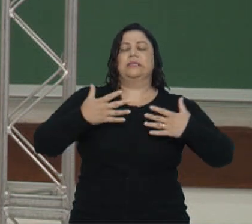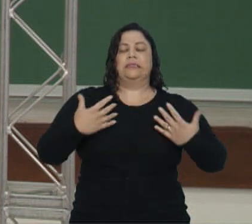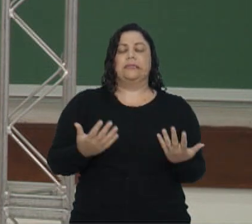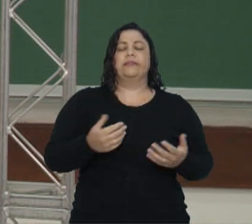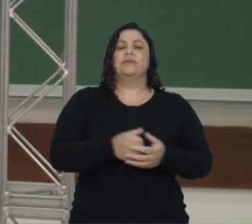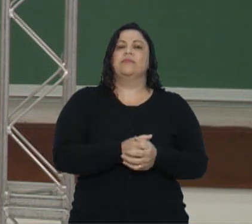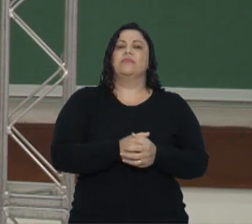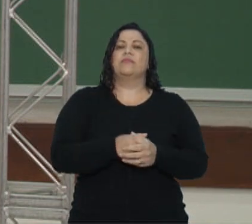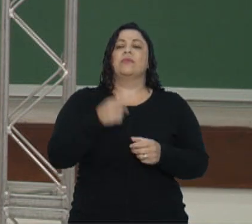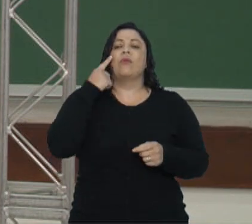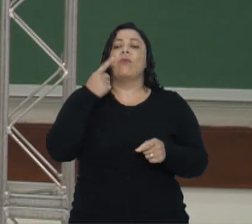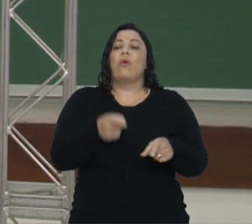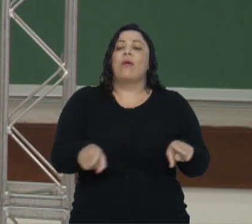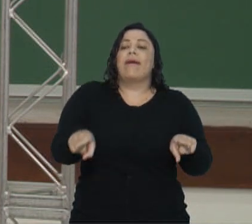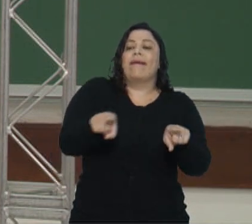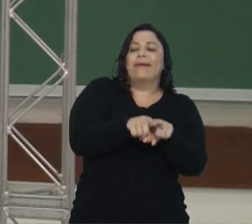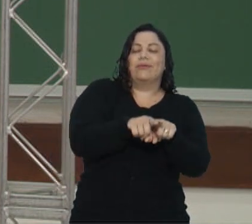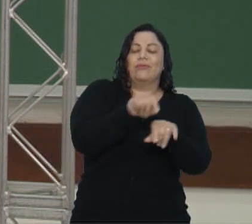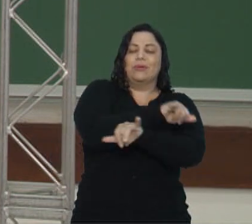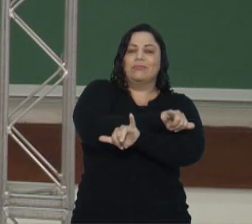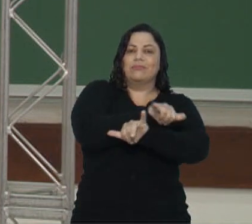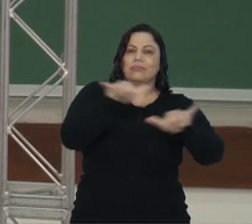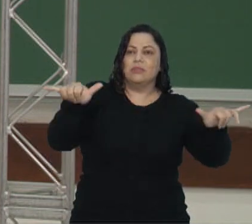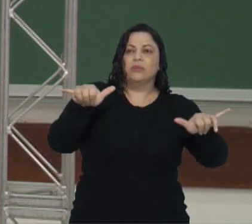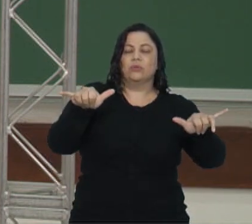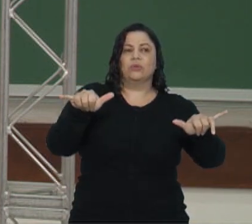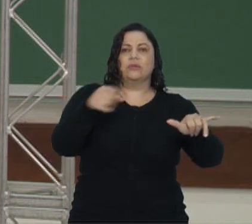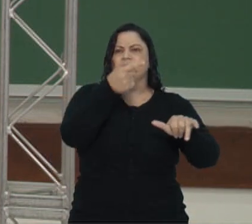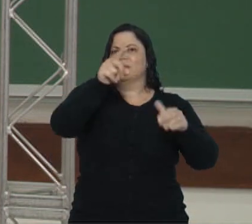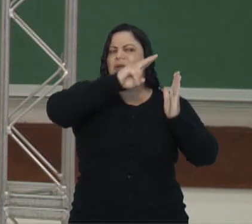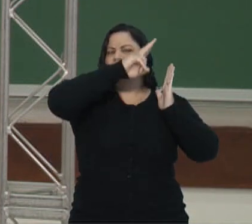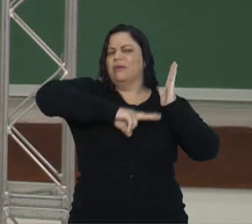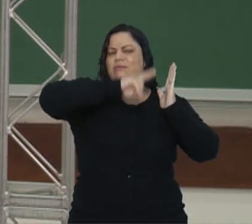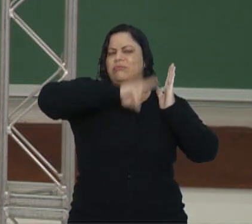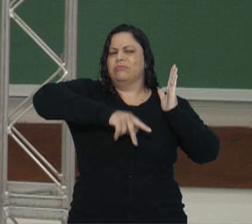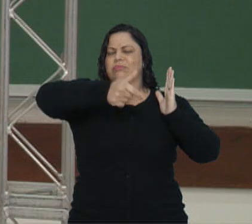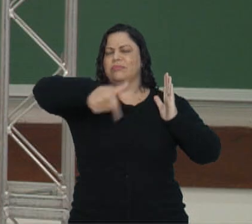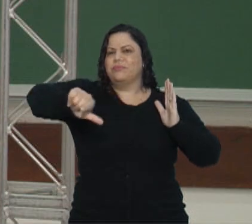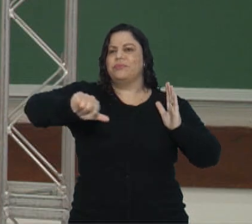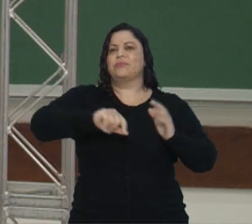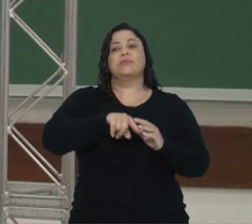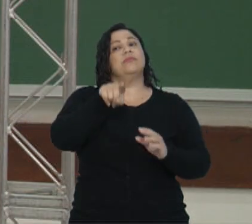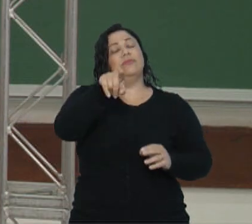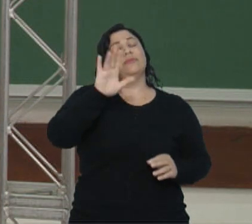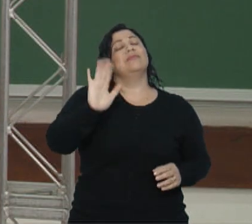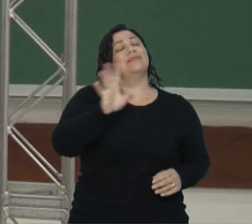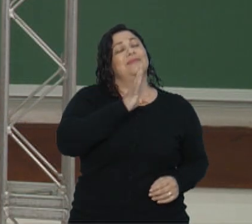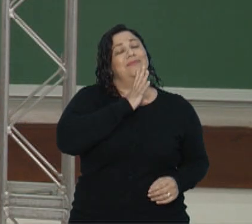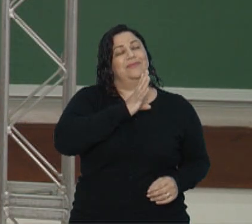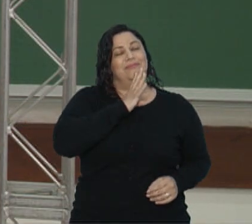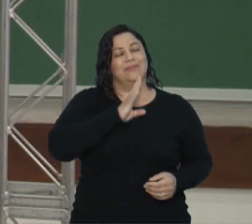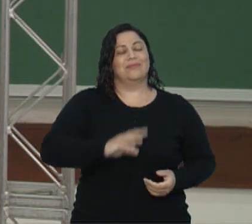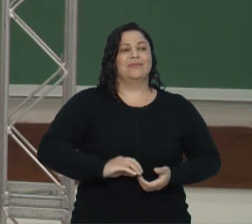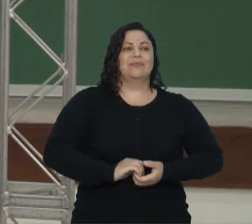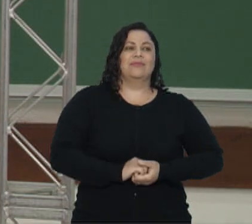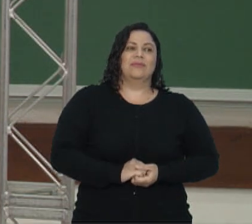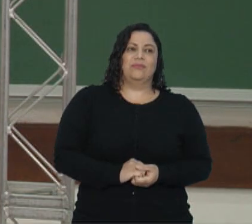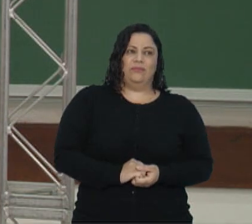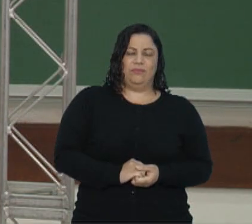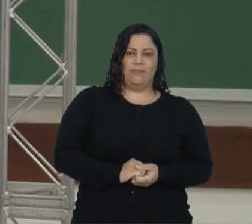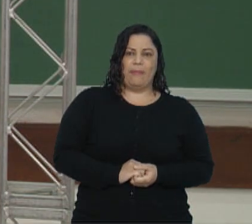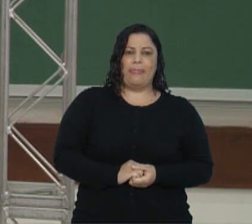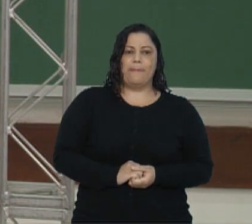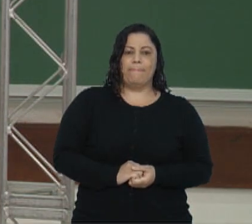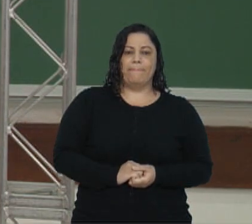fez para retomar essa notícia, para a gente não ler novamente essa notícia, porque você já conhece. Vamos lá.